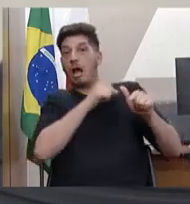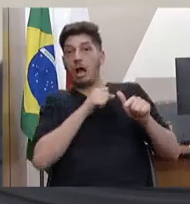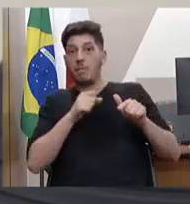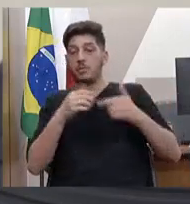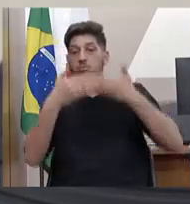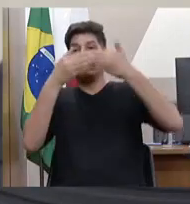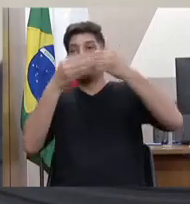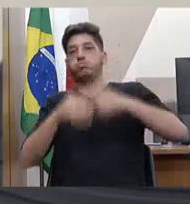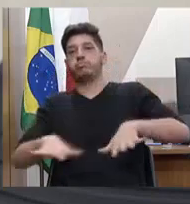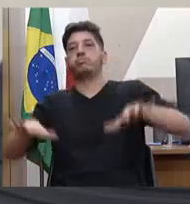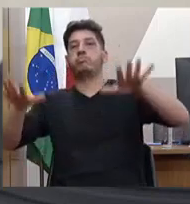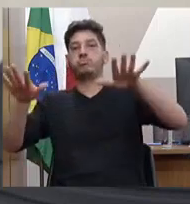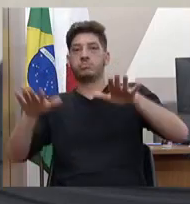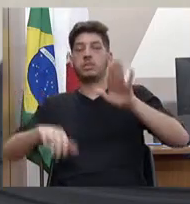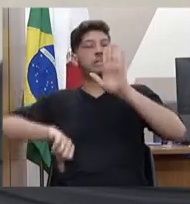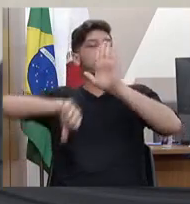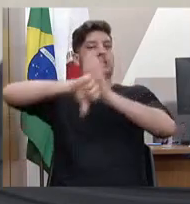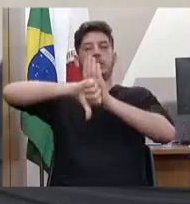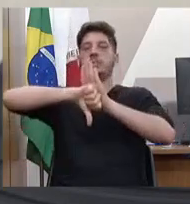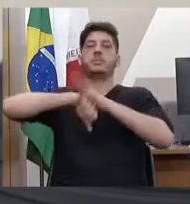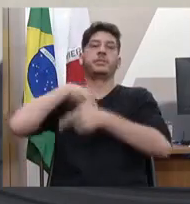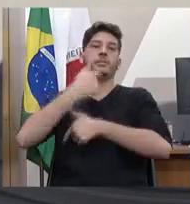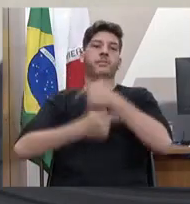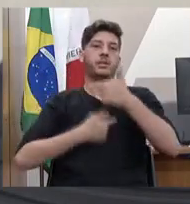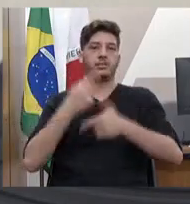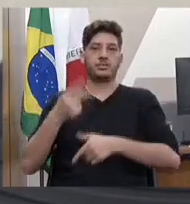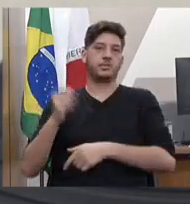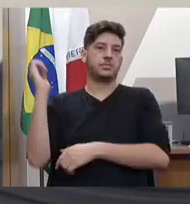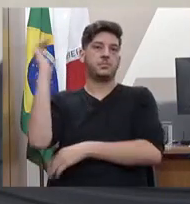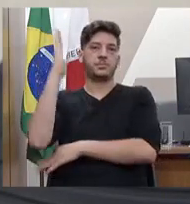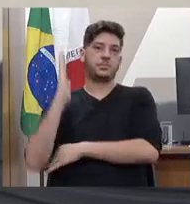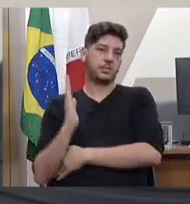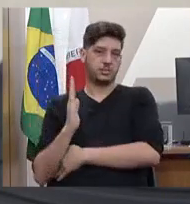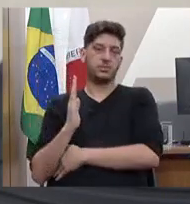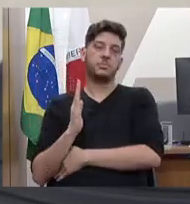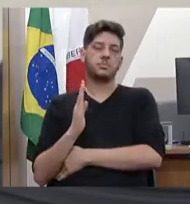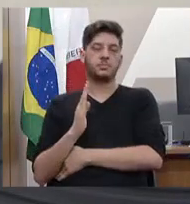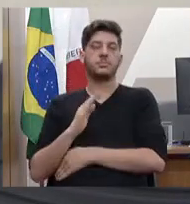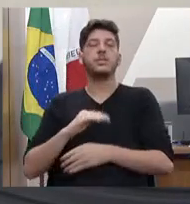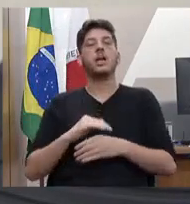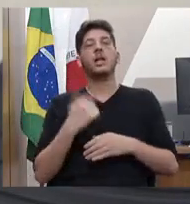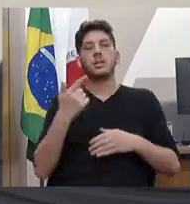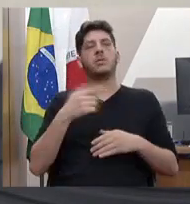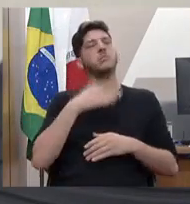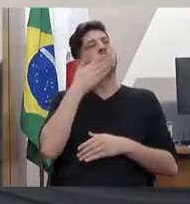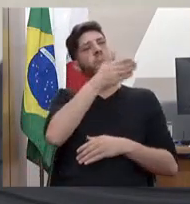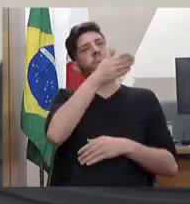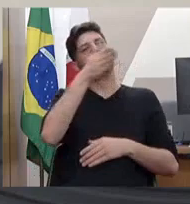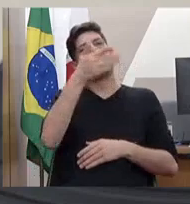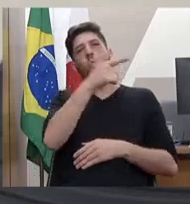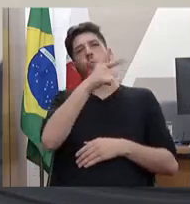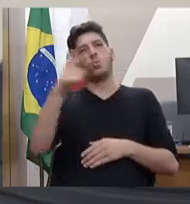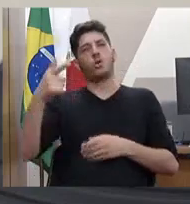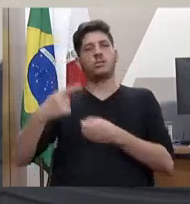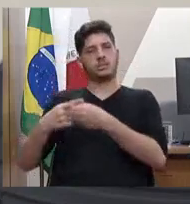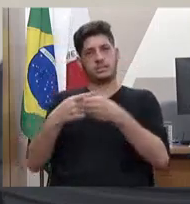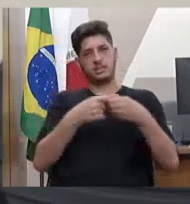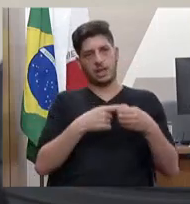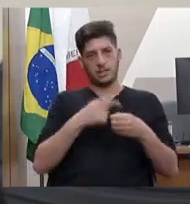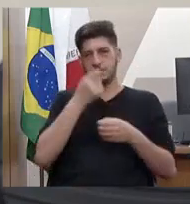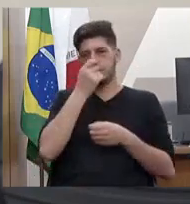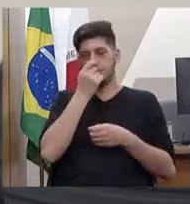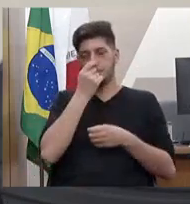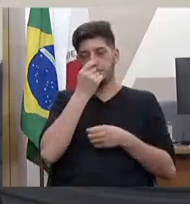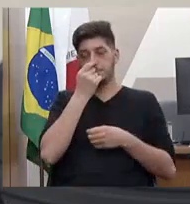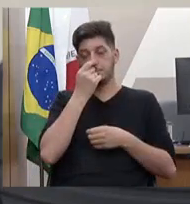já registrado né aqui no Brasil e depois eu comecei a visitar outras cidades e um dos